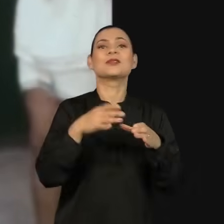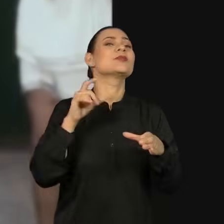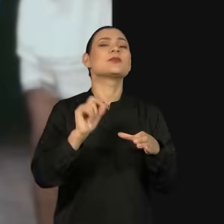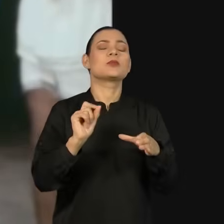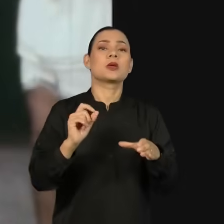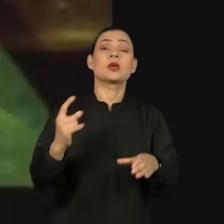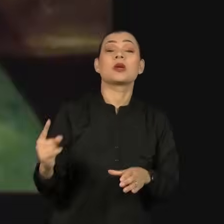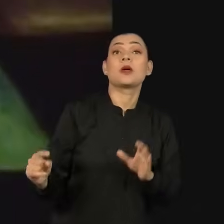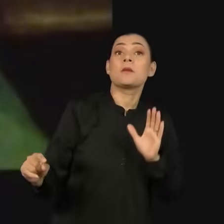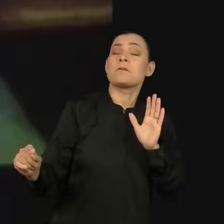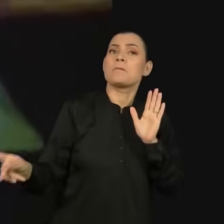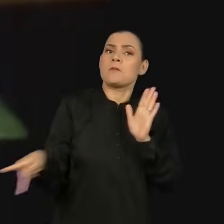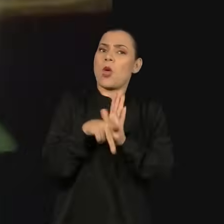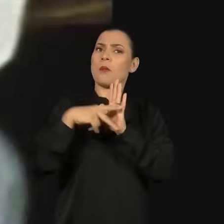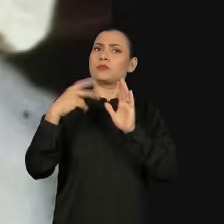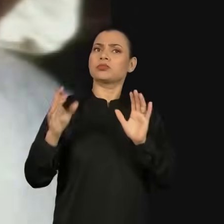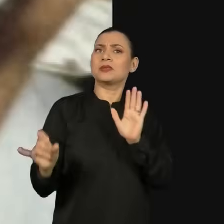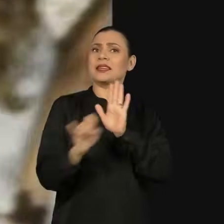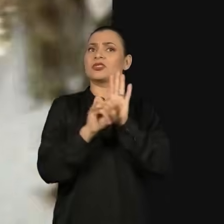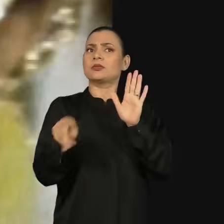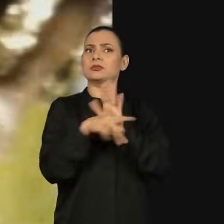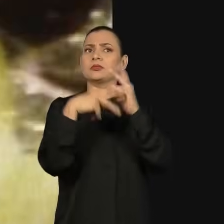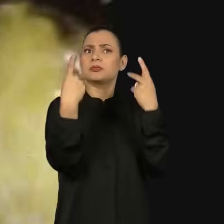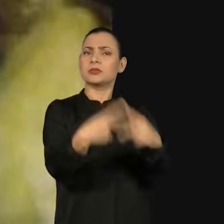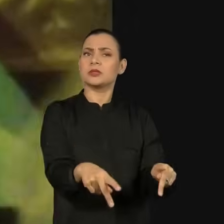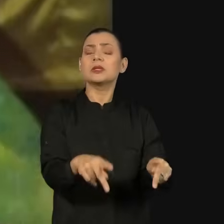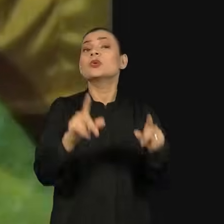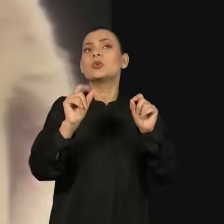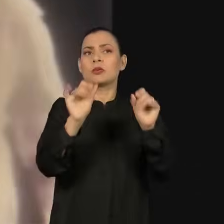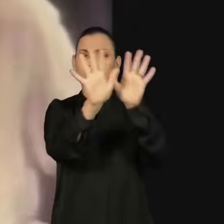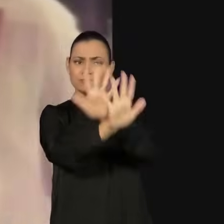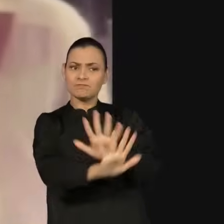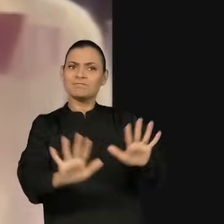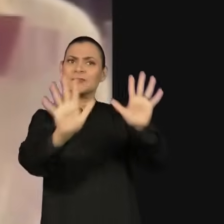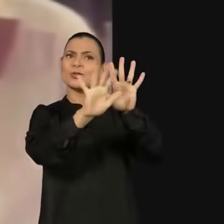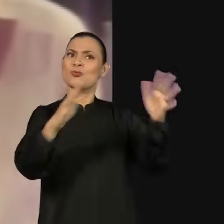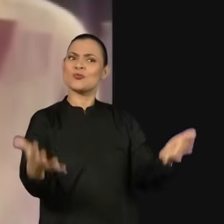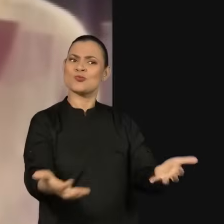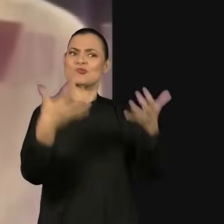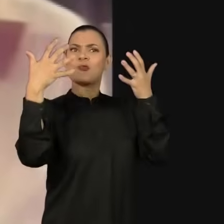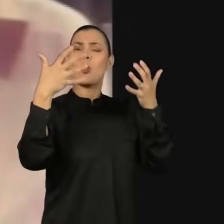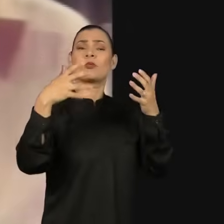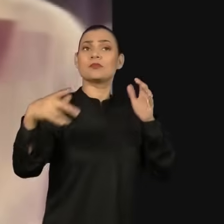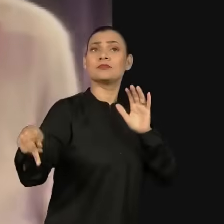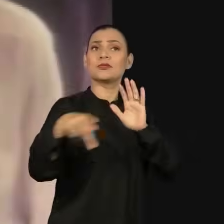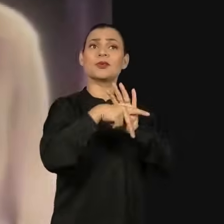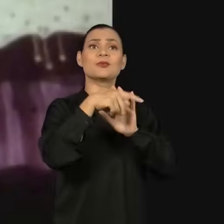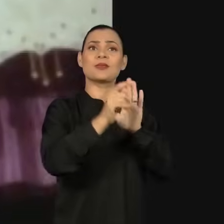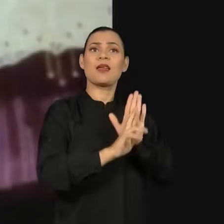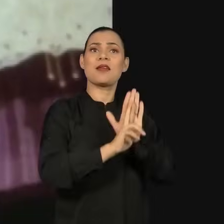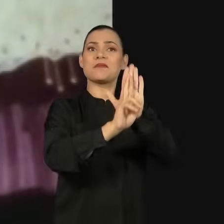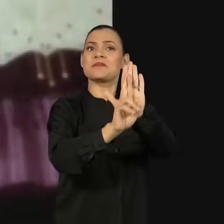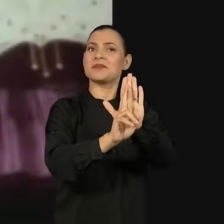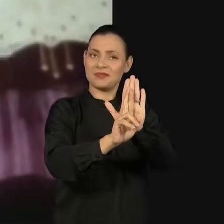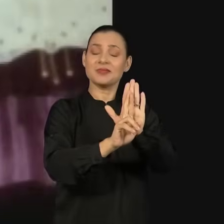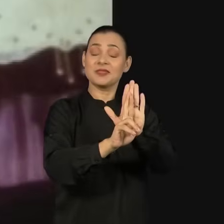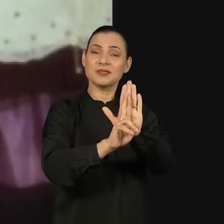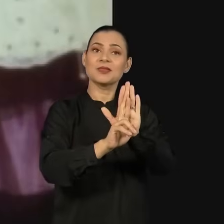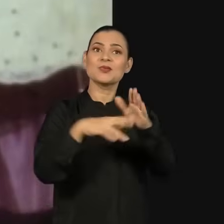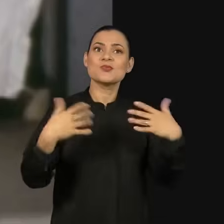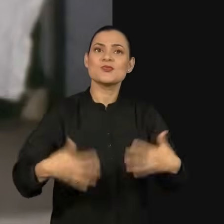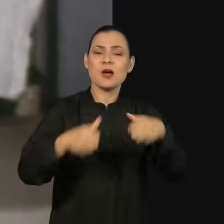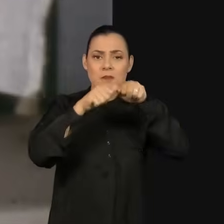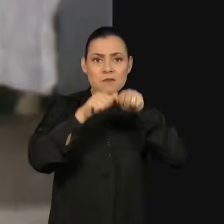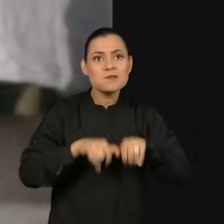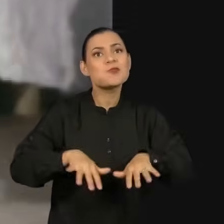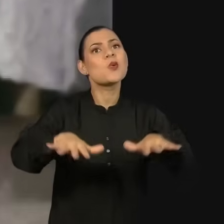cênica original, com ênfase na plasticidade da cena e estabeleceu um estilo próprio de representação, que se